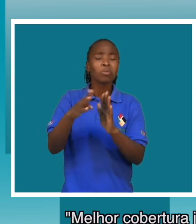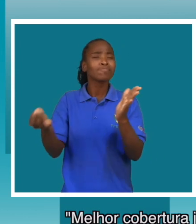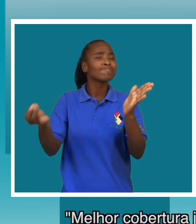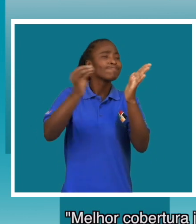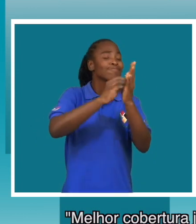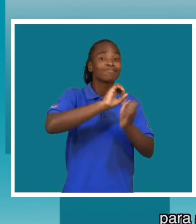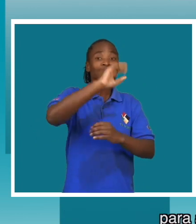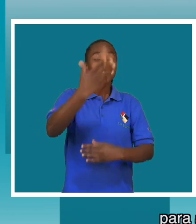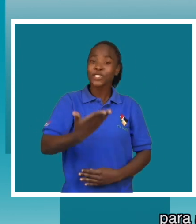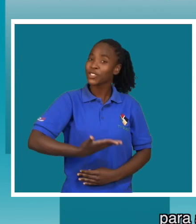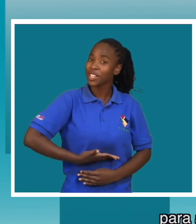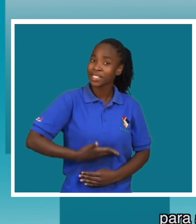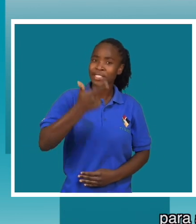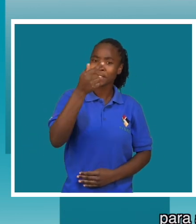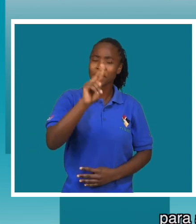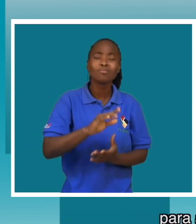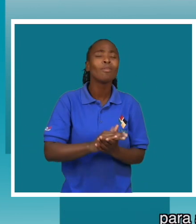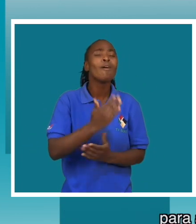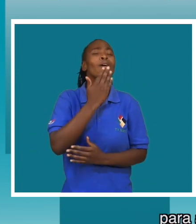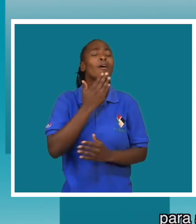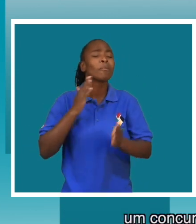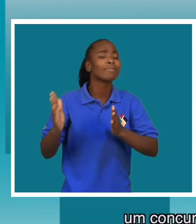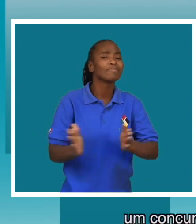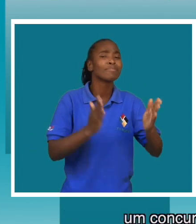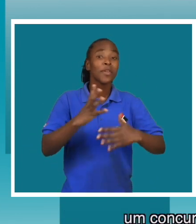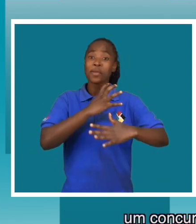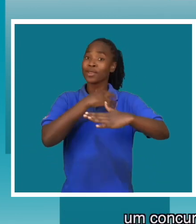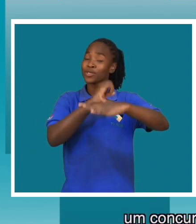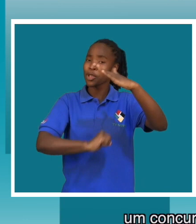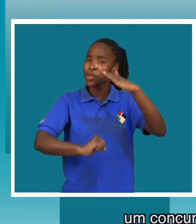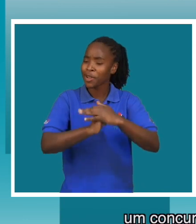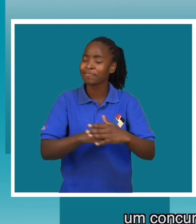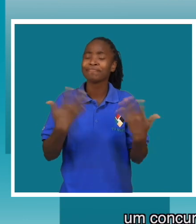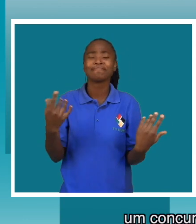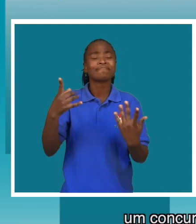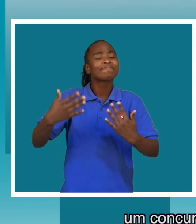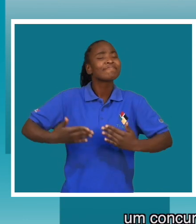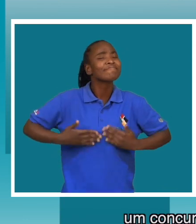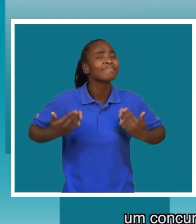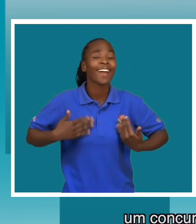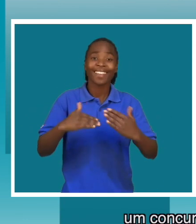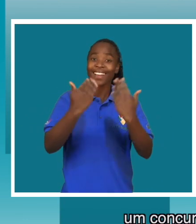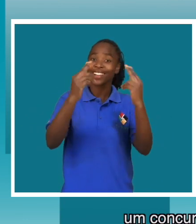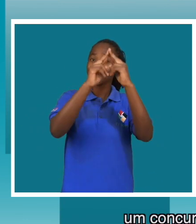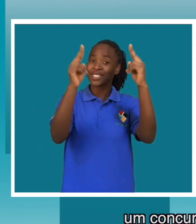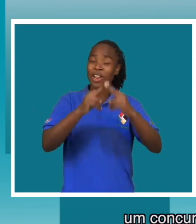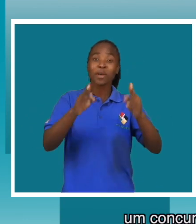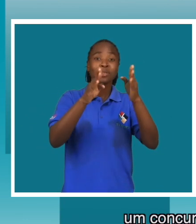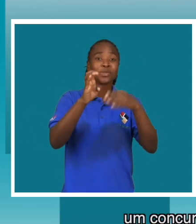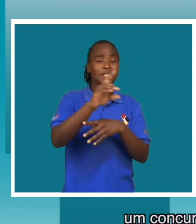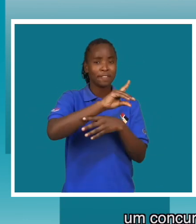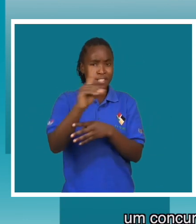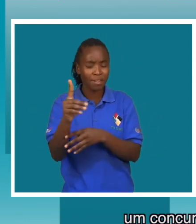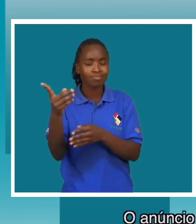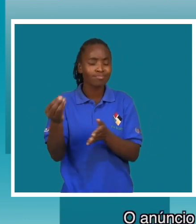esfera social para a categoria de televisão, um concurso organizado pelo Ministério do Gênero, Criança e